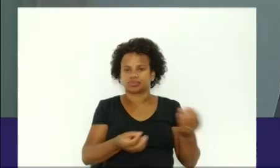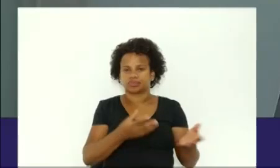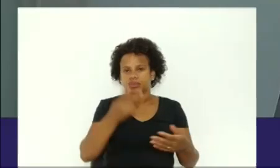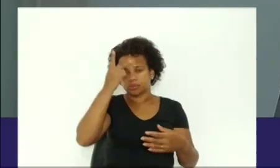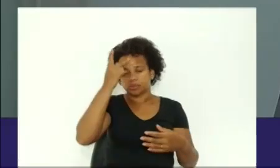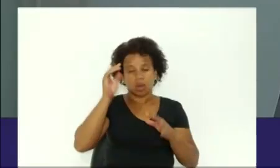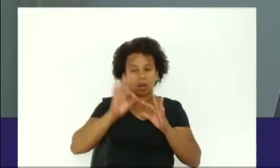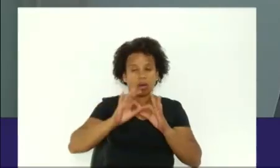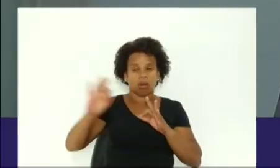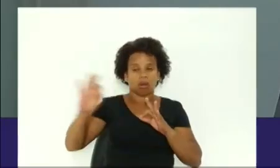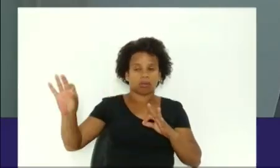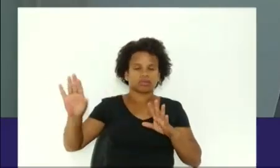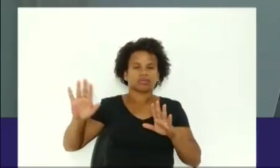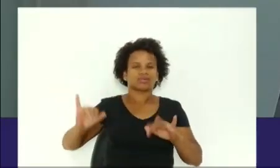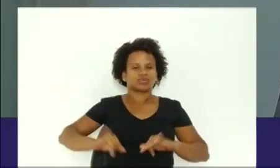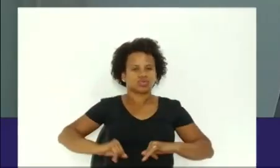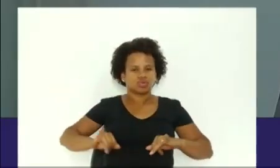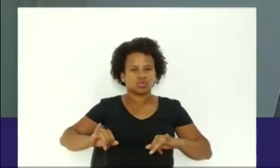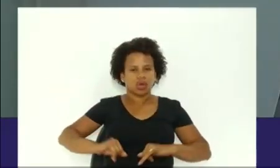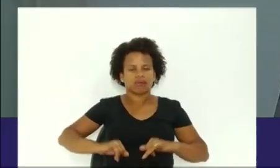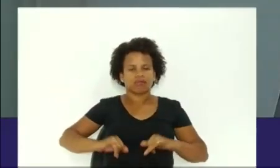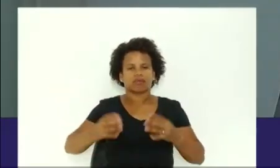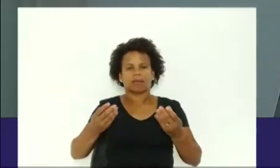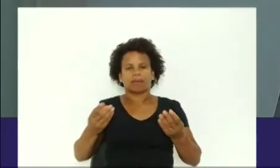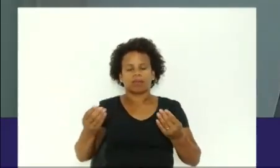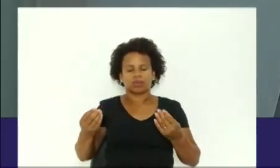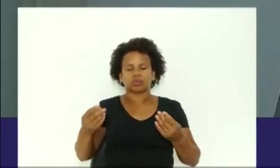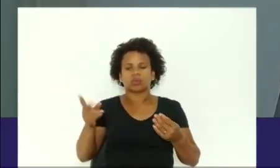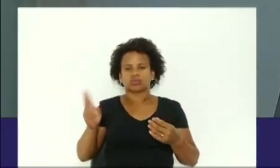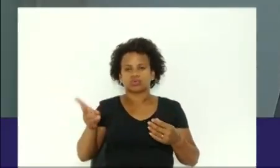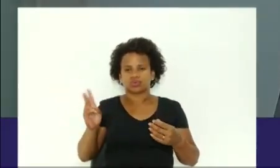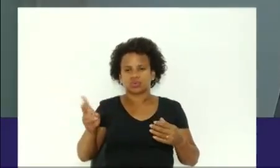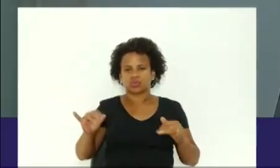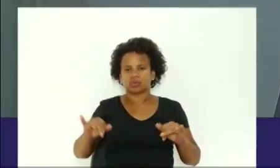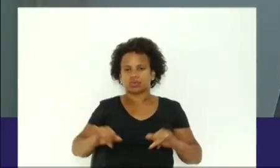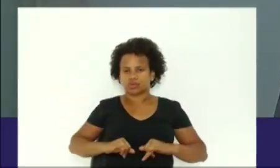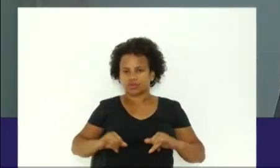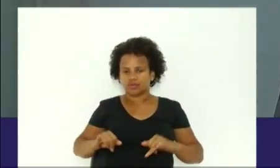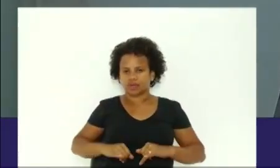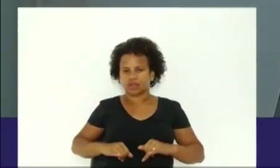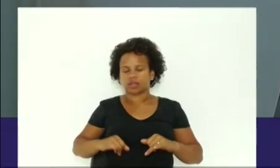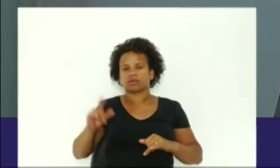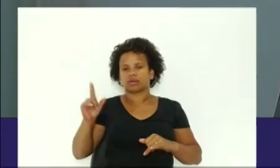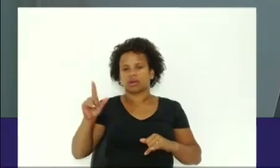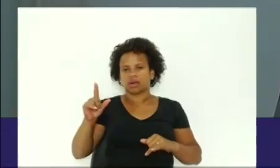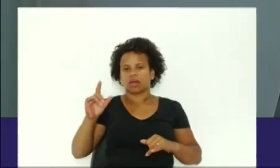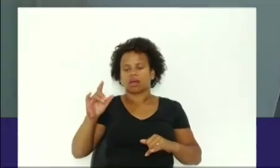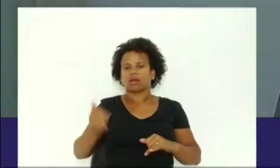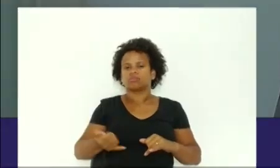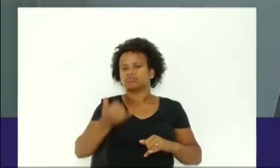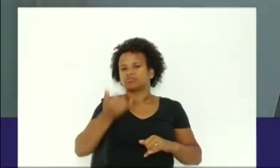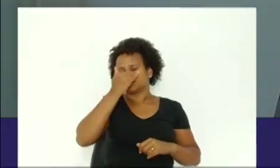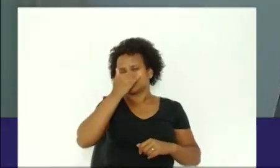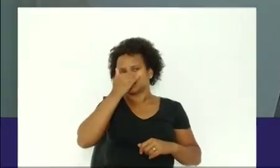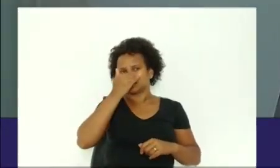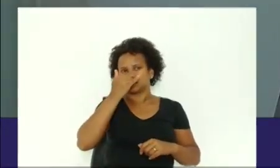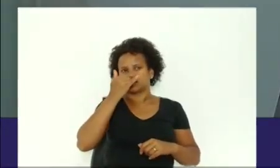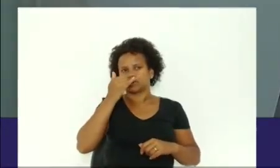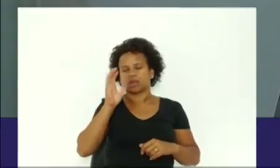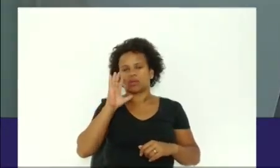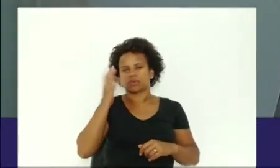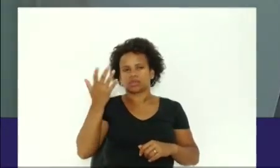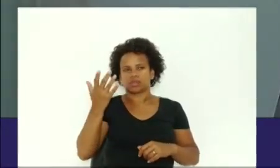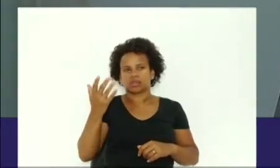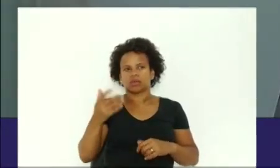sofreu bastante, está sofrendo com essa catástrofe que aconteceu lá no Litoral Norte. Então, uma ação como